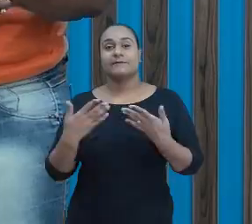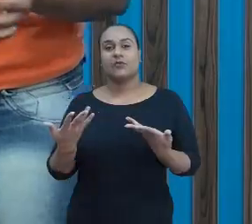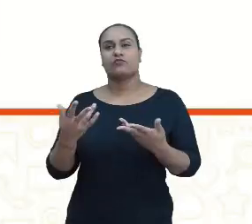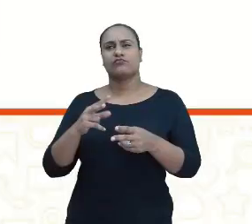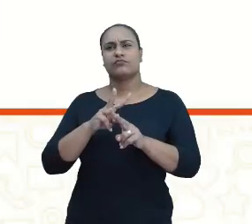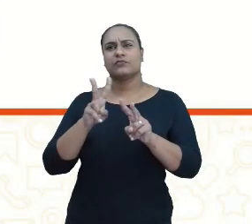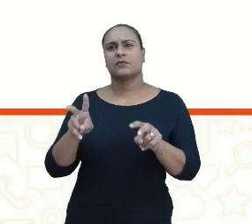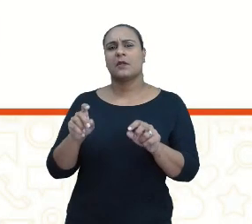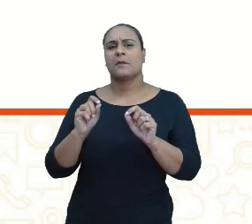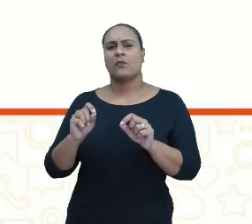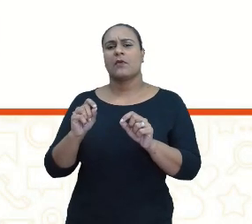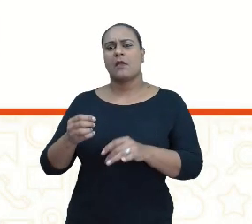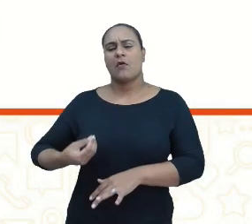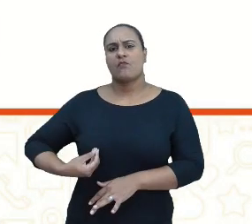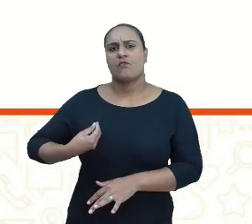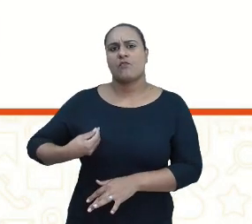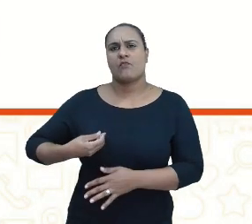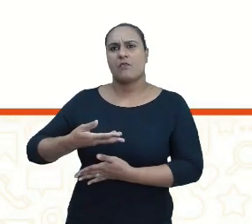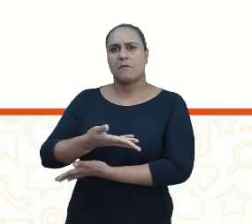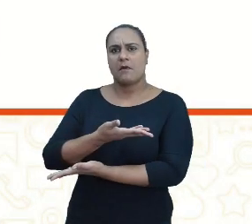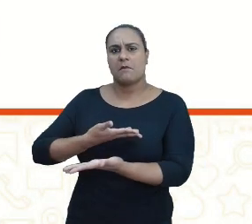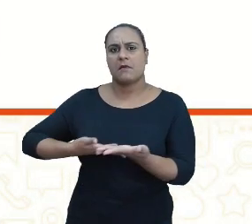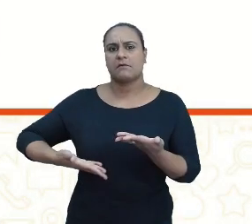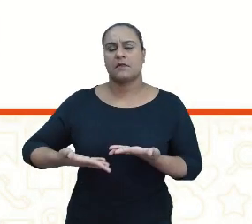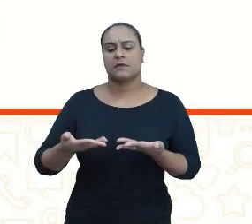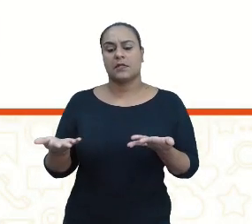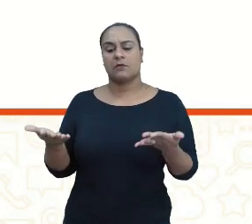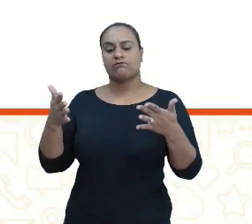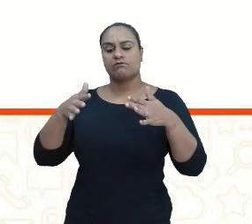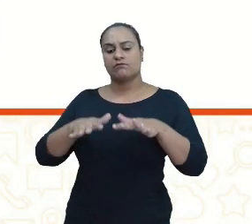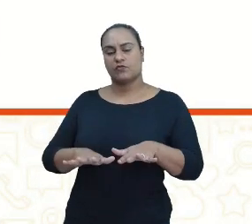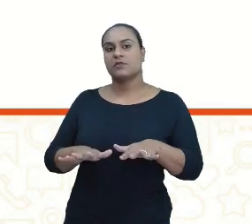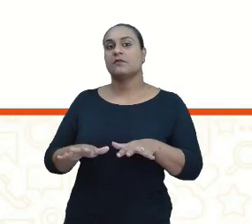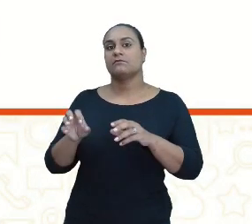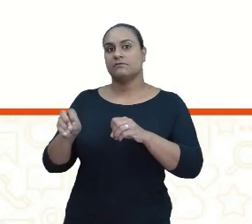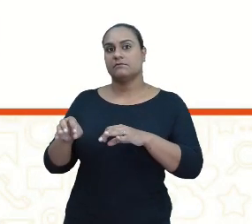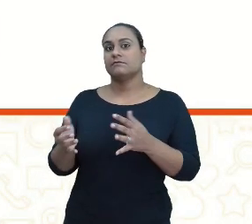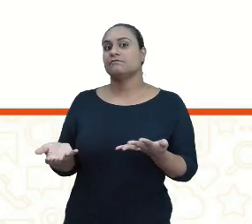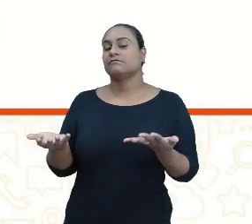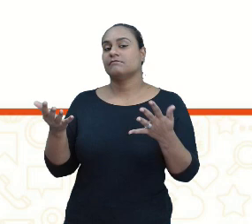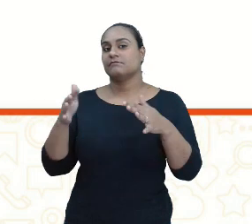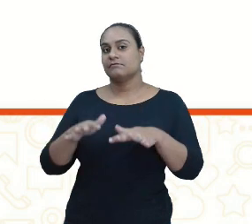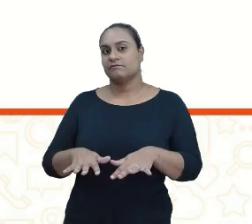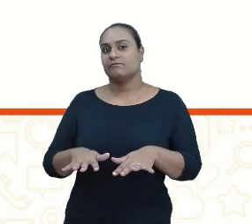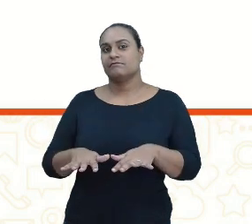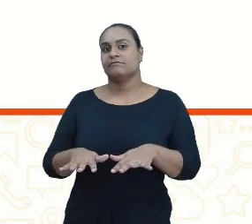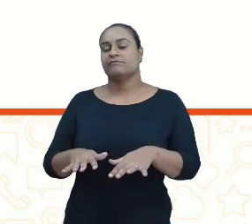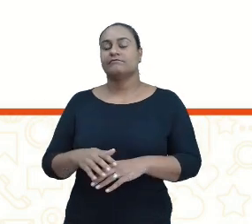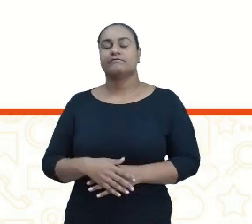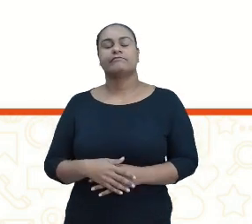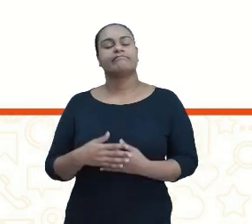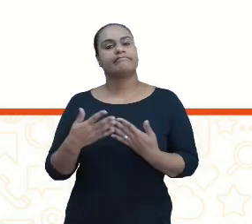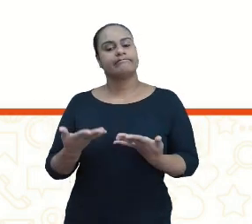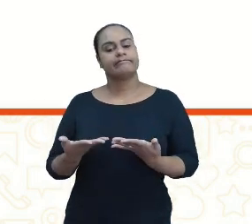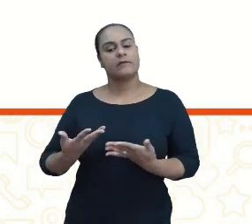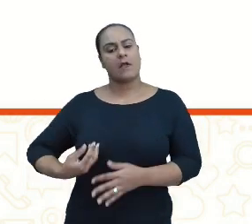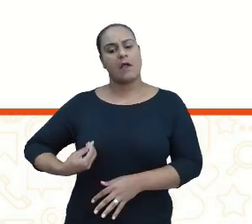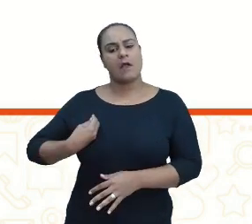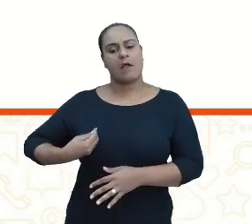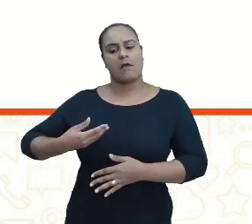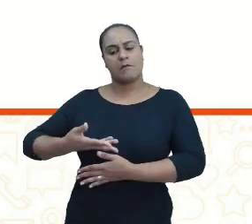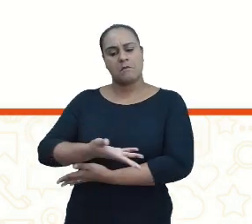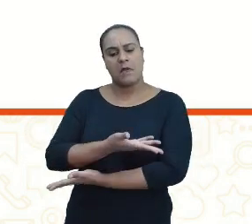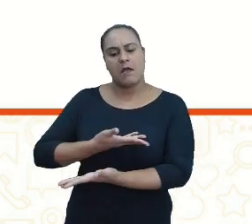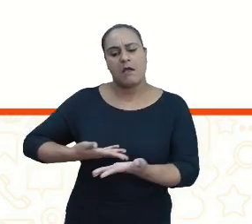sobre convivência e inclusão na educação infantil. Essa convivência é importantíssima, por quê?